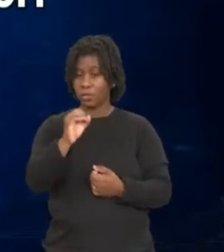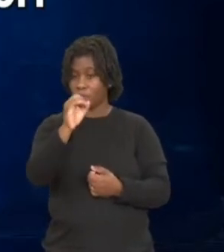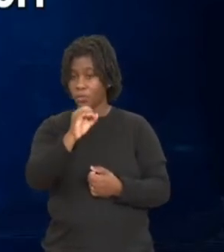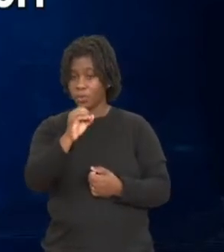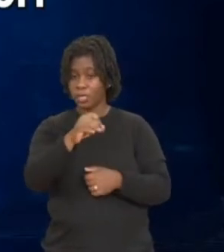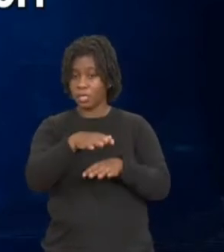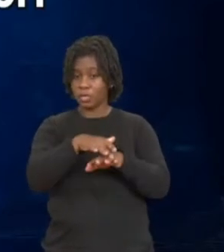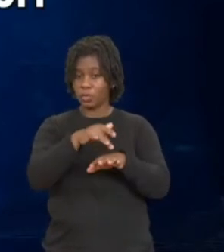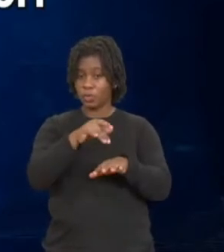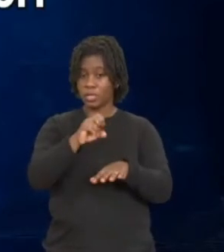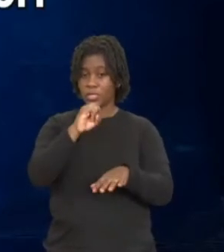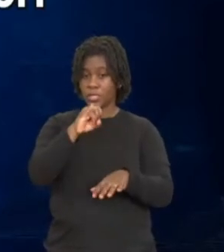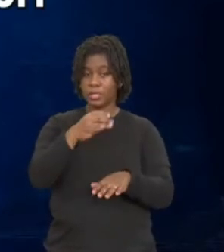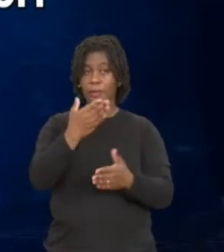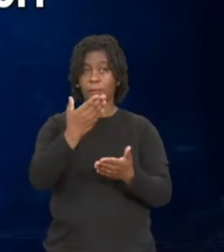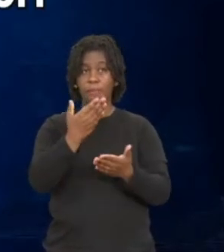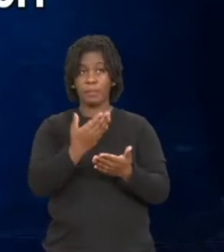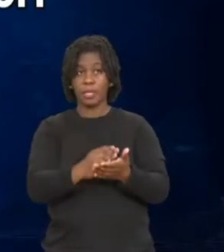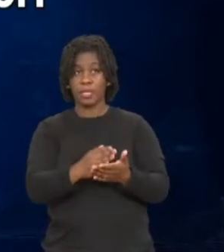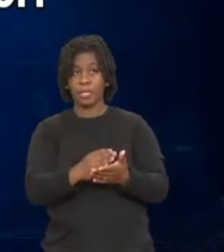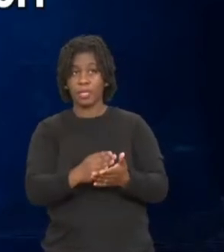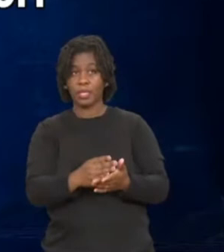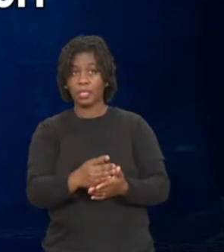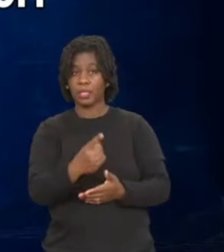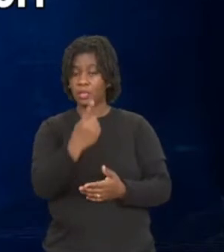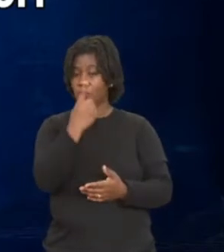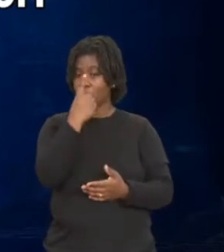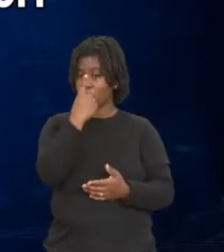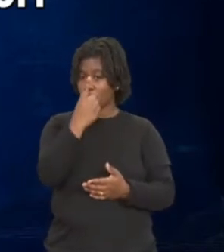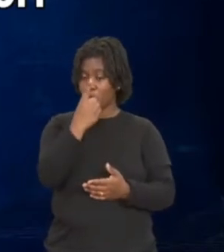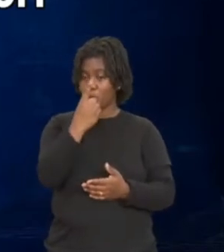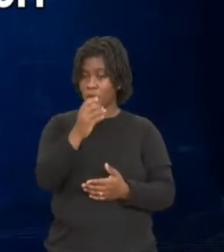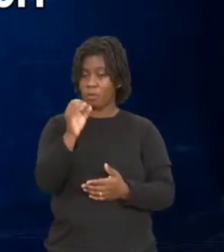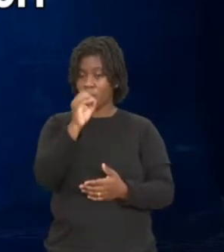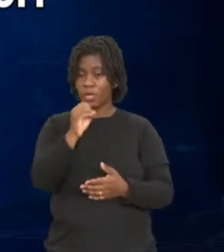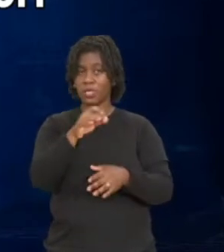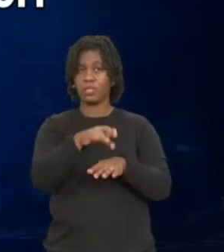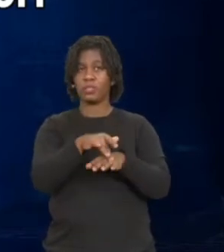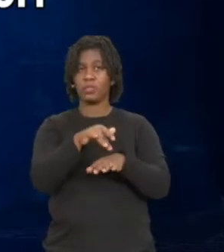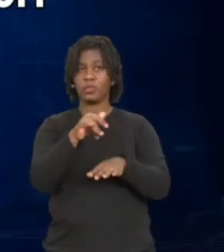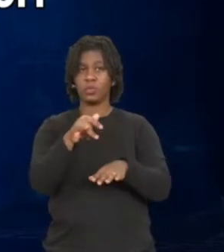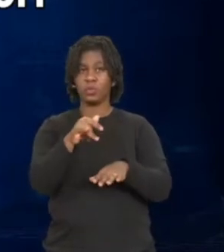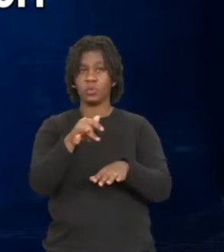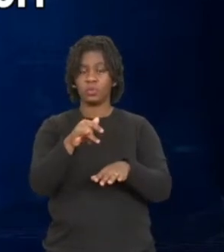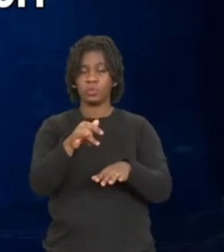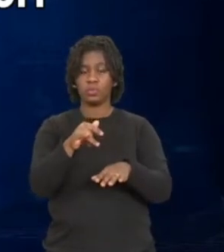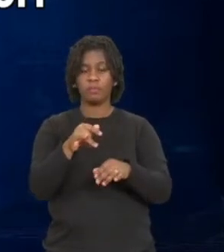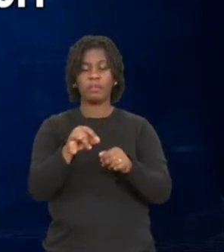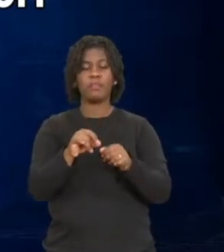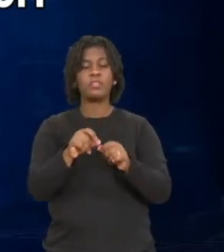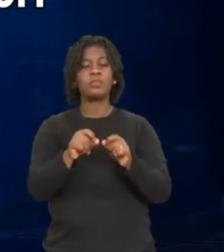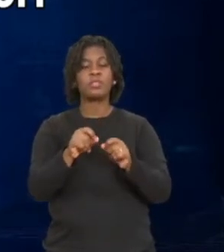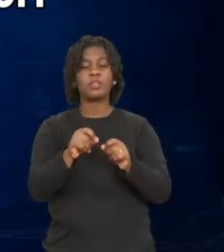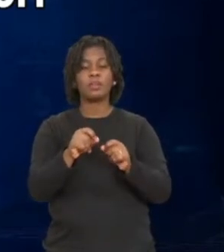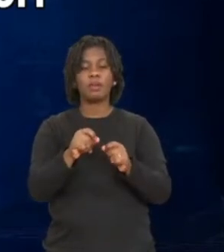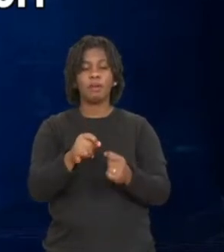se perder quantas? Uma dracma, não acende a